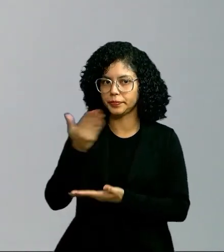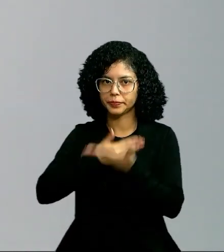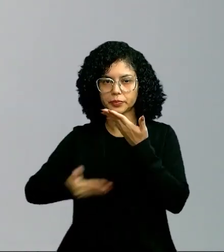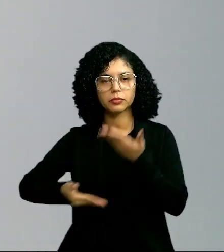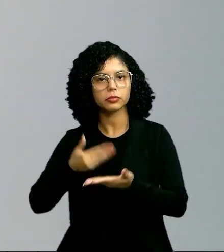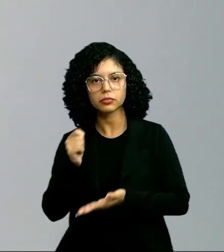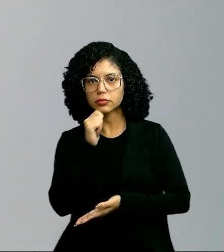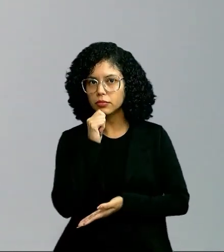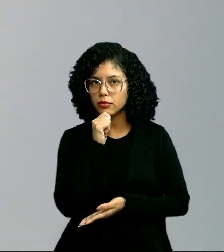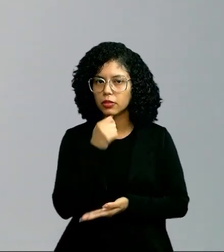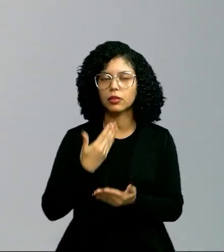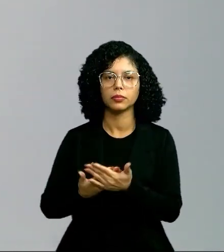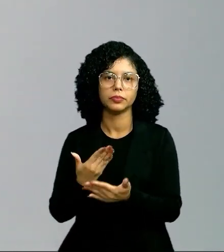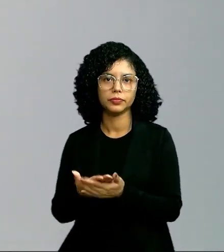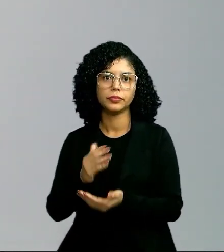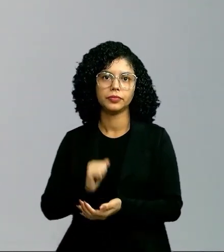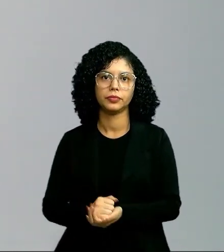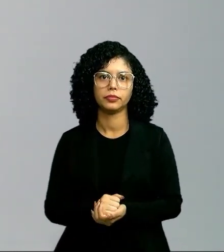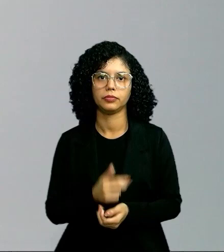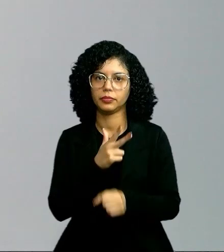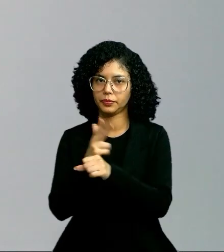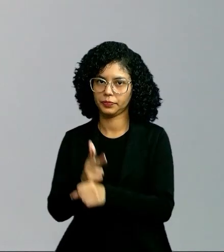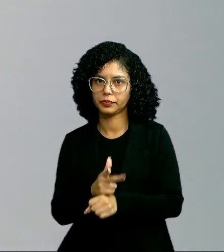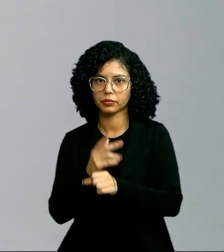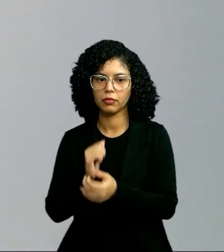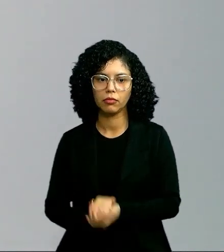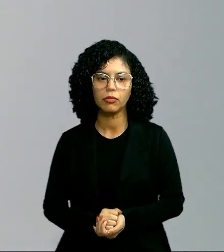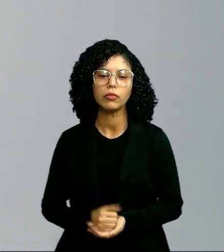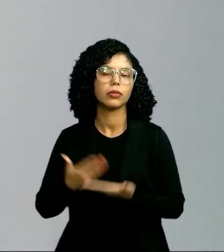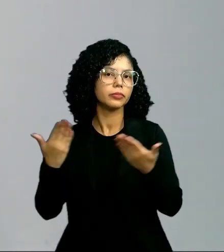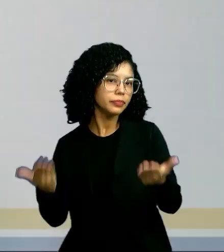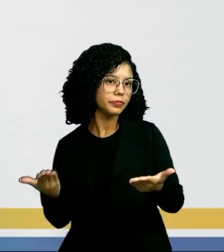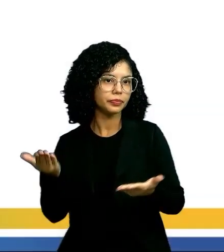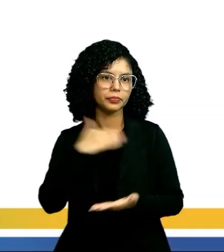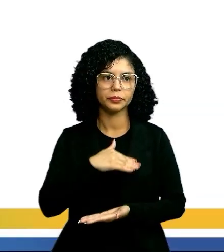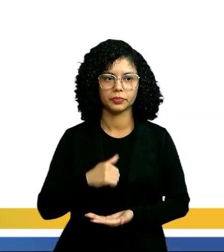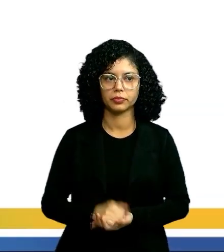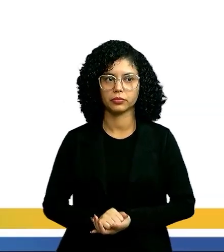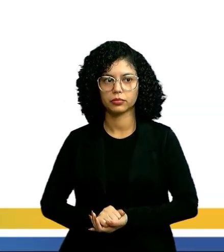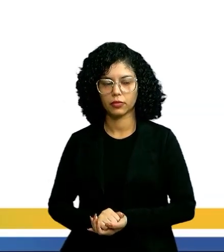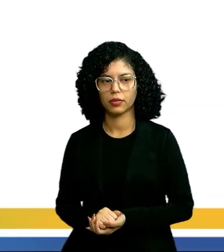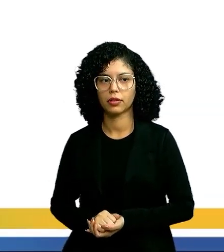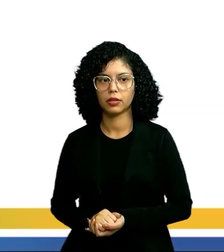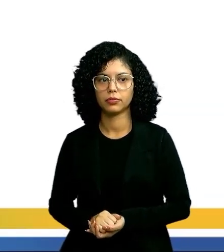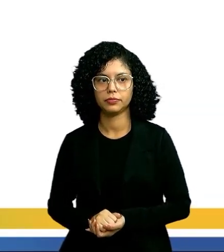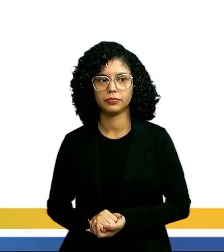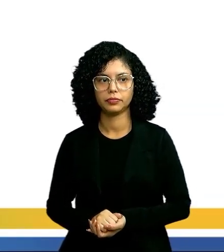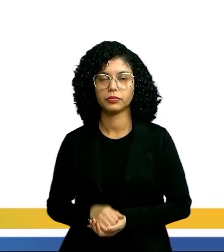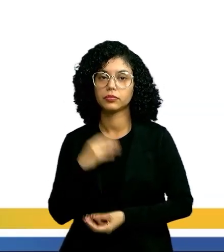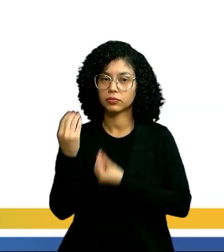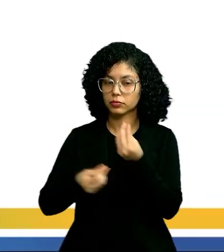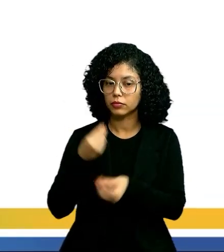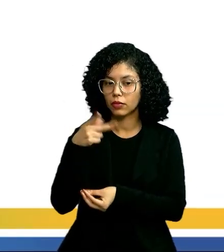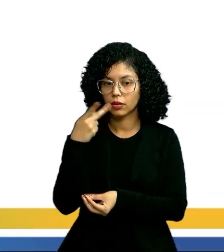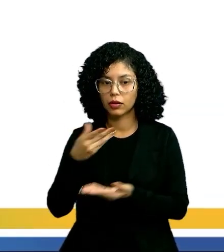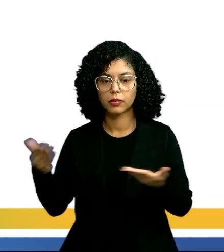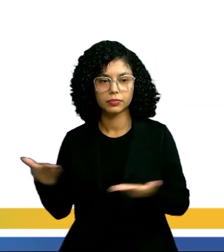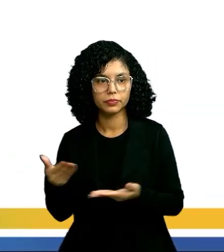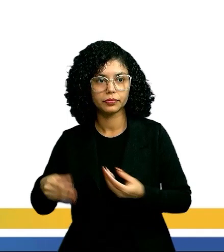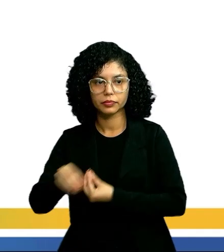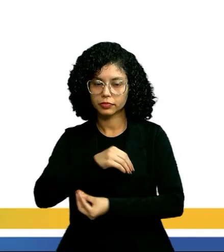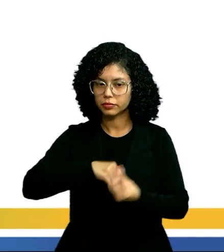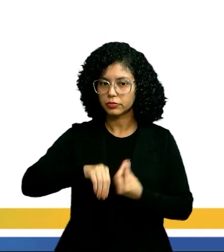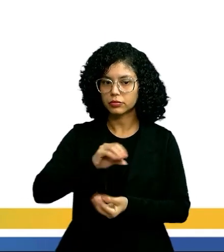inteirar acerca das aulas que foram gravadas. Então vamos lá. Como eu disse, a aula de